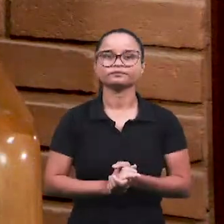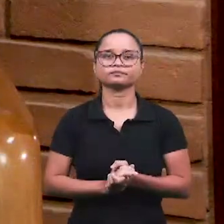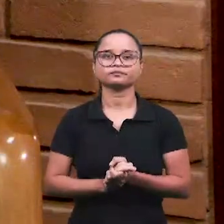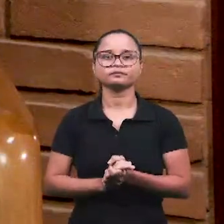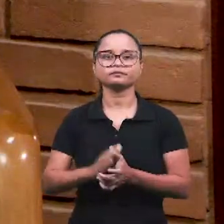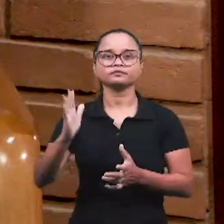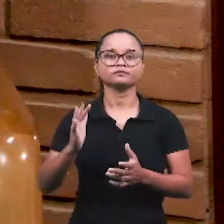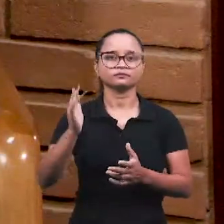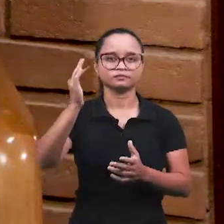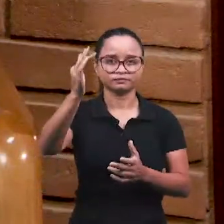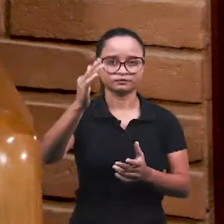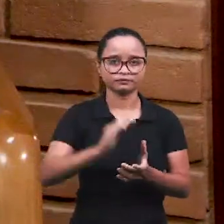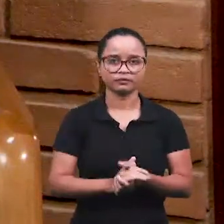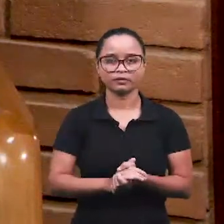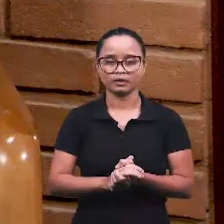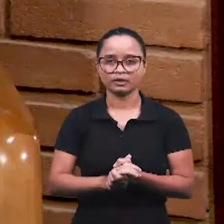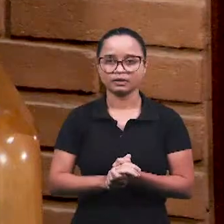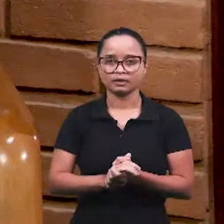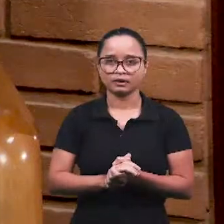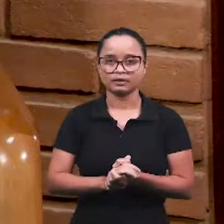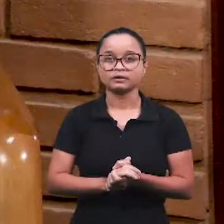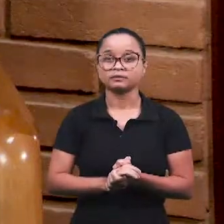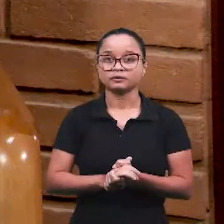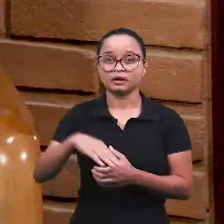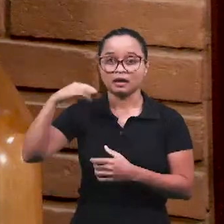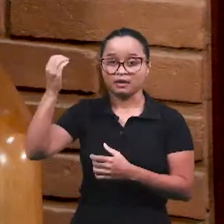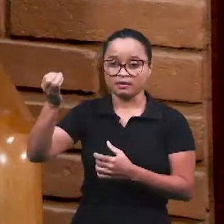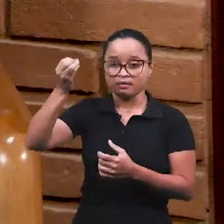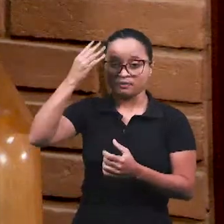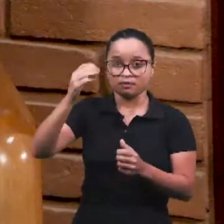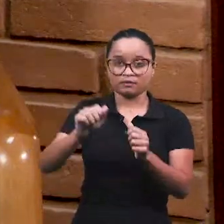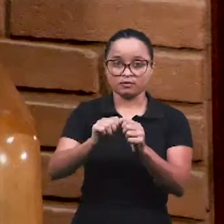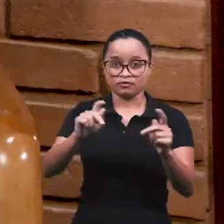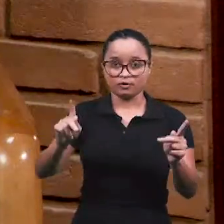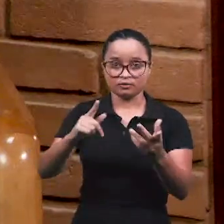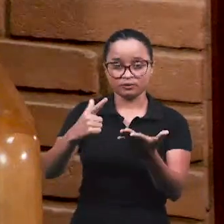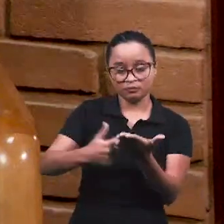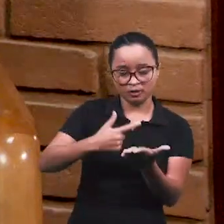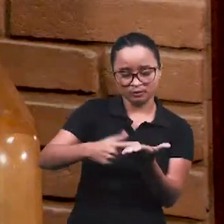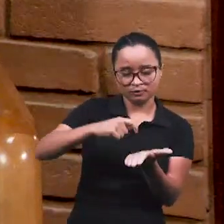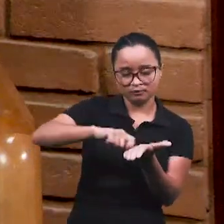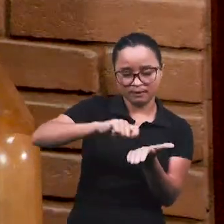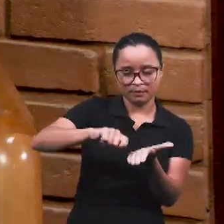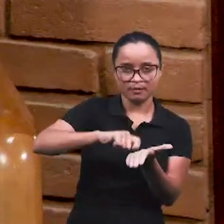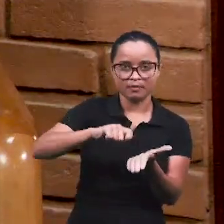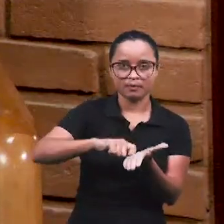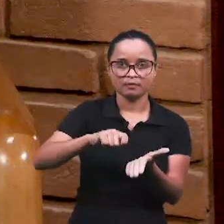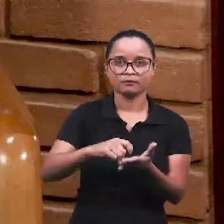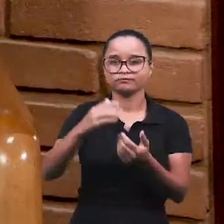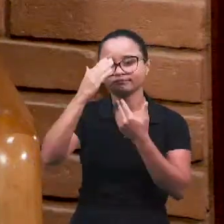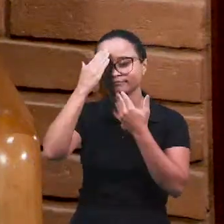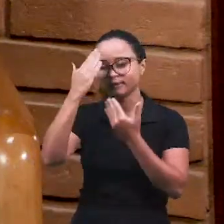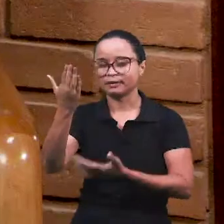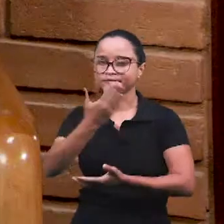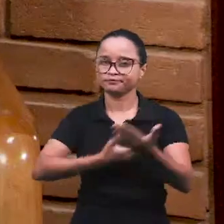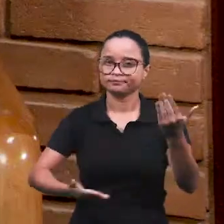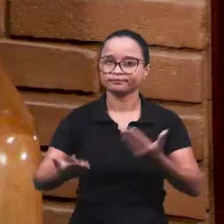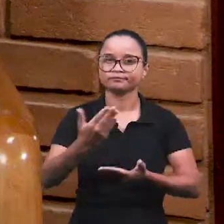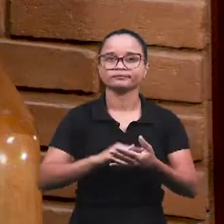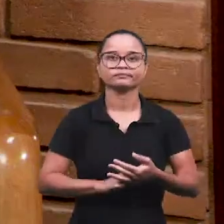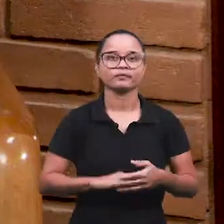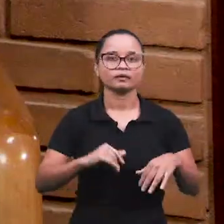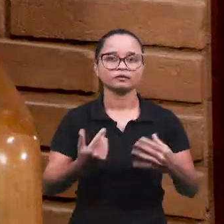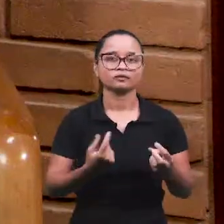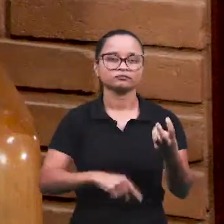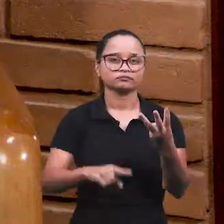preparando-o para mais tarde escrever as revelações do livro de Apocalipse. Muito bem colocado, obrigado pela sua participação. Agora a nossa